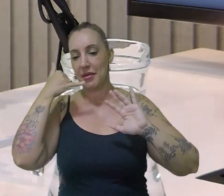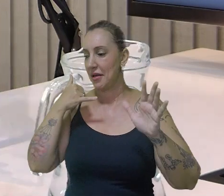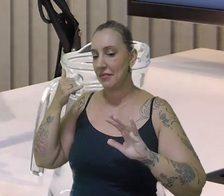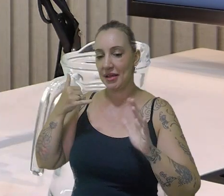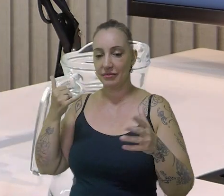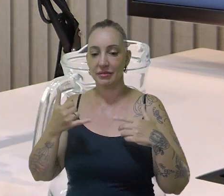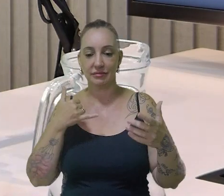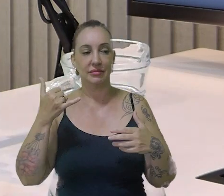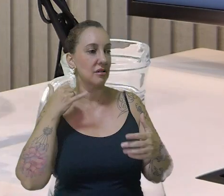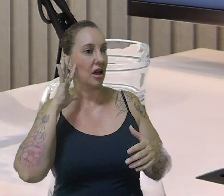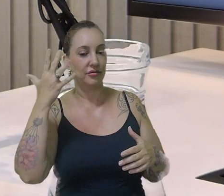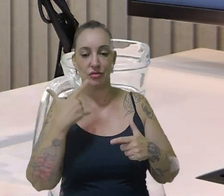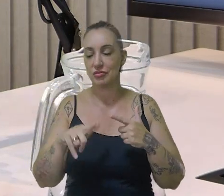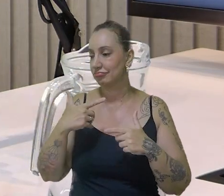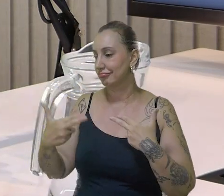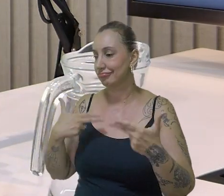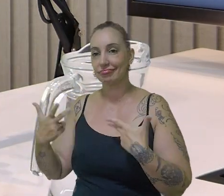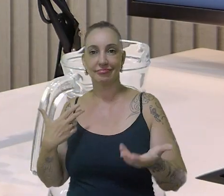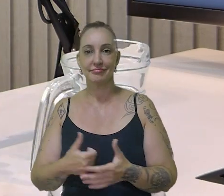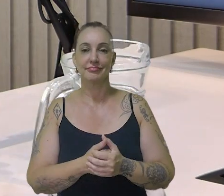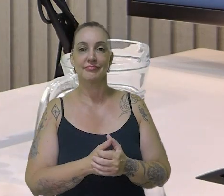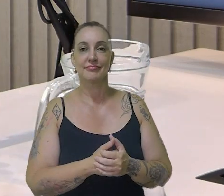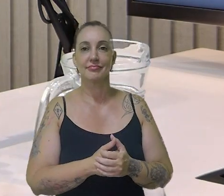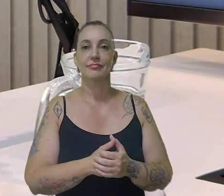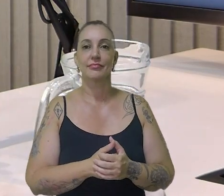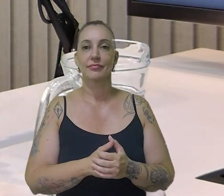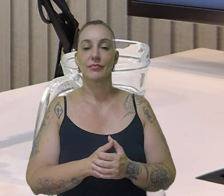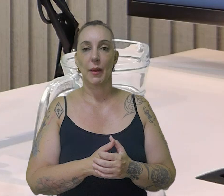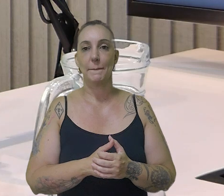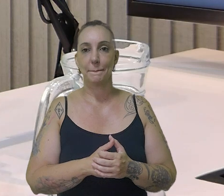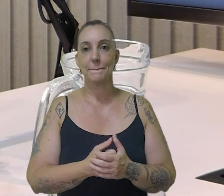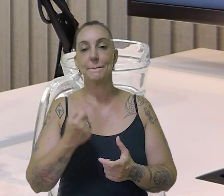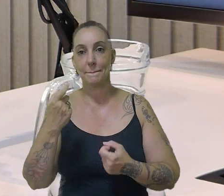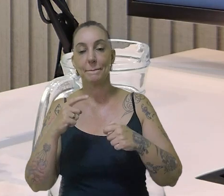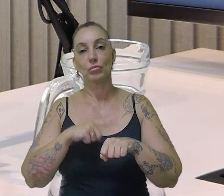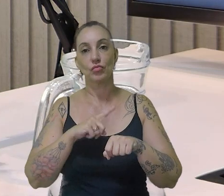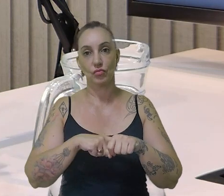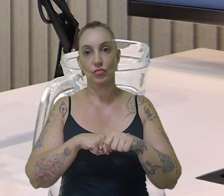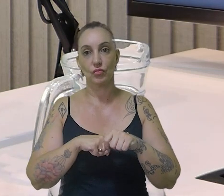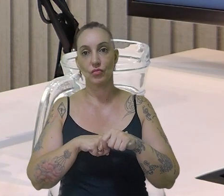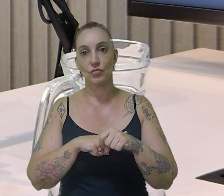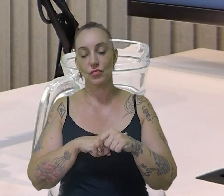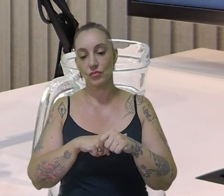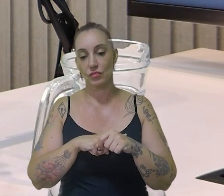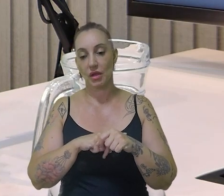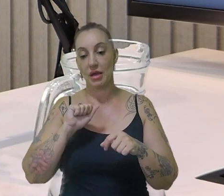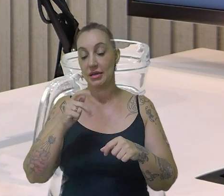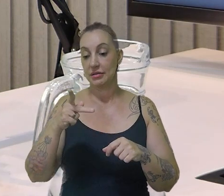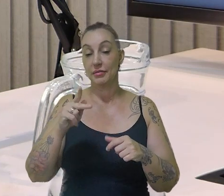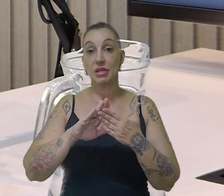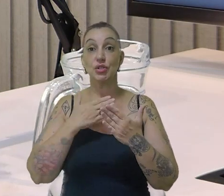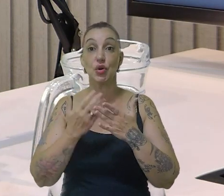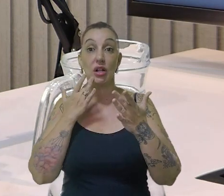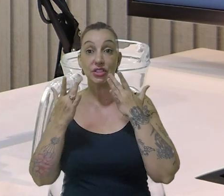acou assim e resolvendo uma coisa e resolvendo outra E aí em algum momento alguém me falou da da SP escola